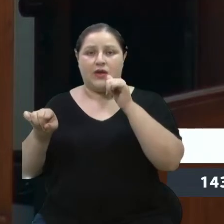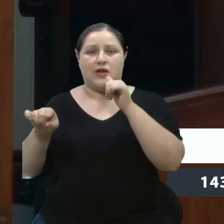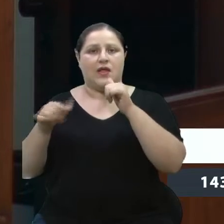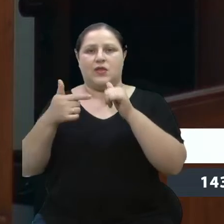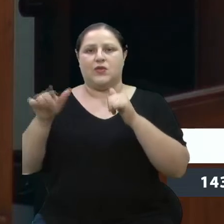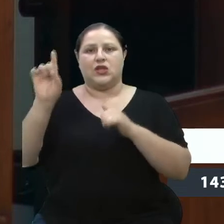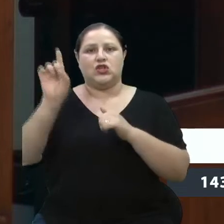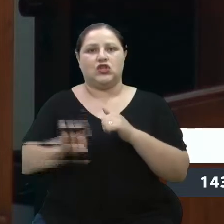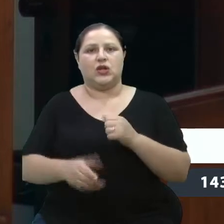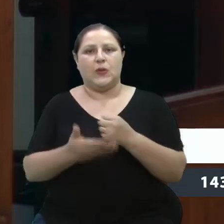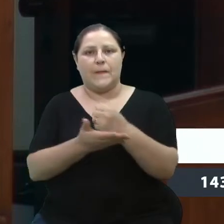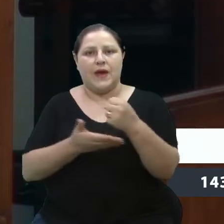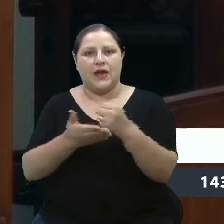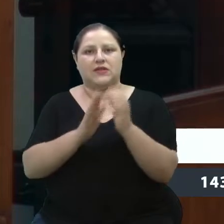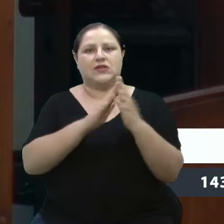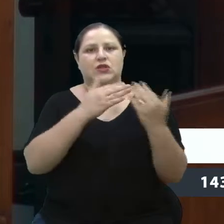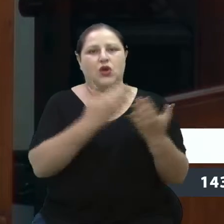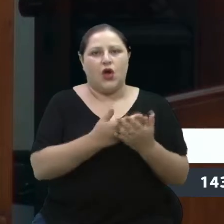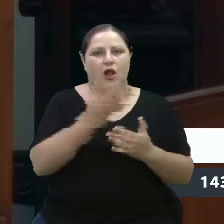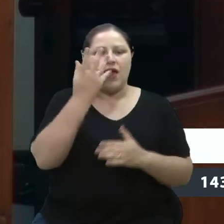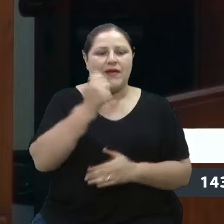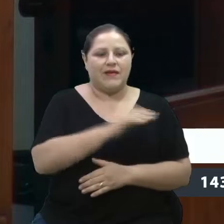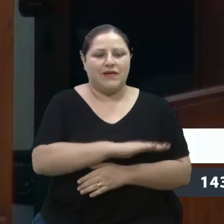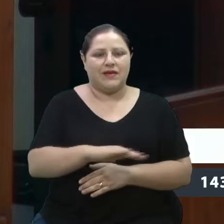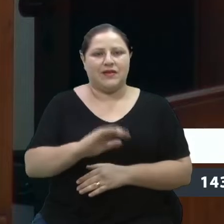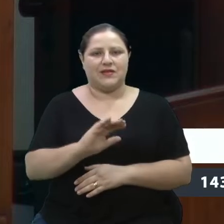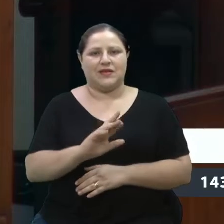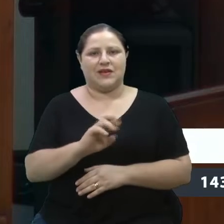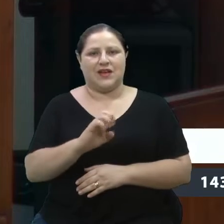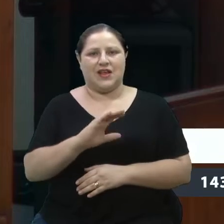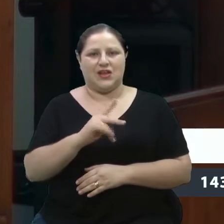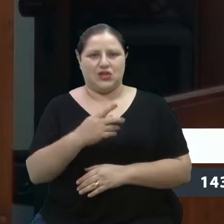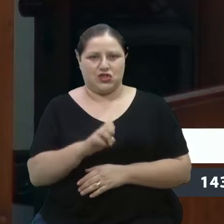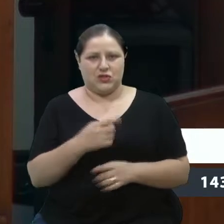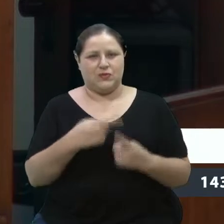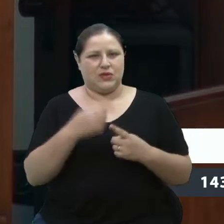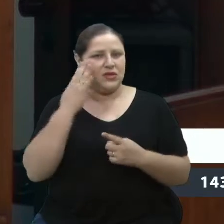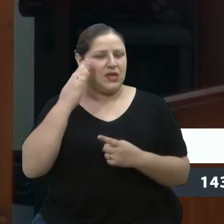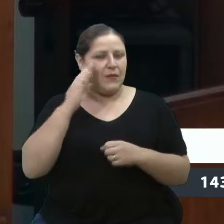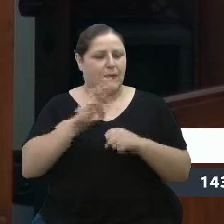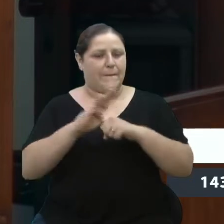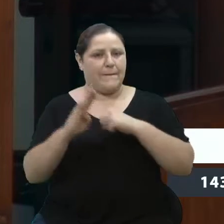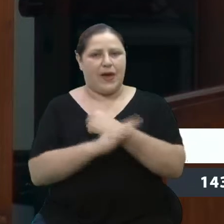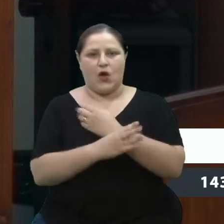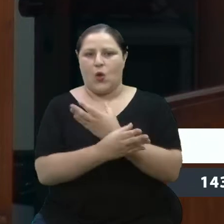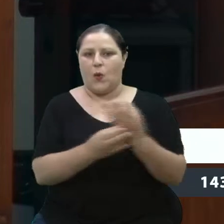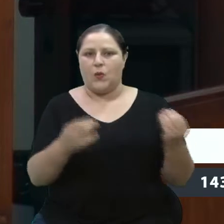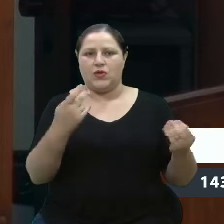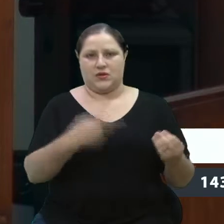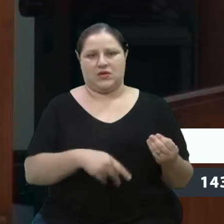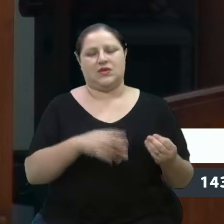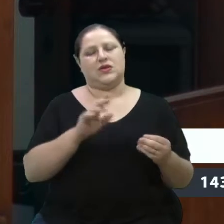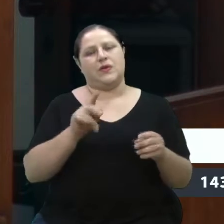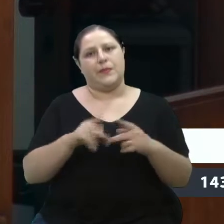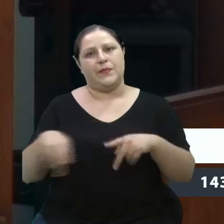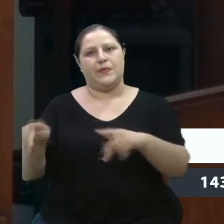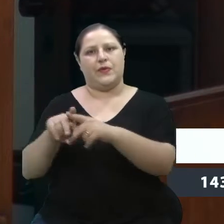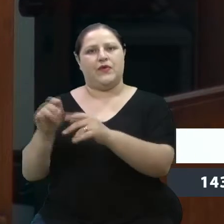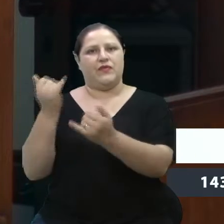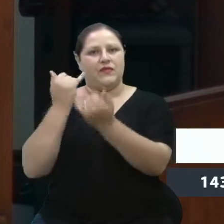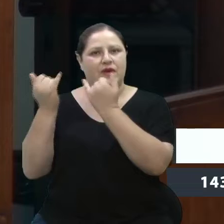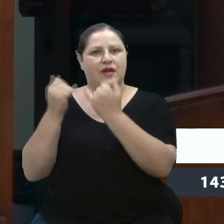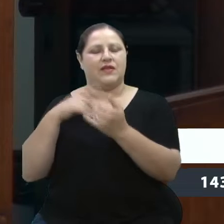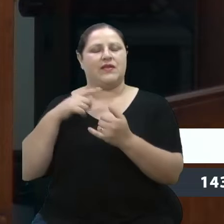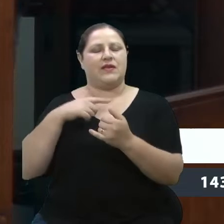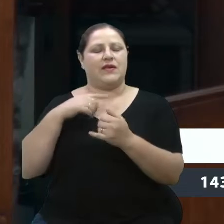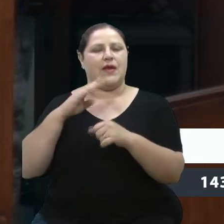básicos como creches públicas, por exemplo, porque também tem muitos bairros aqui de Caxias que a gente sabe, isso também são demandas que a gente ouve do povo, bairros que lutam